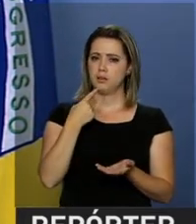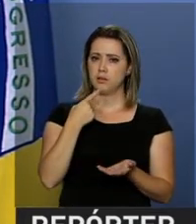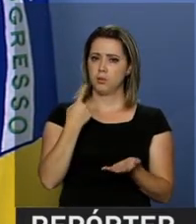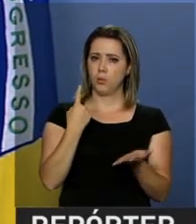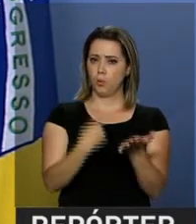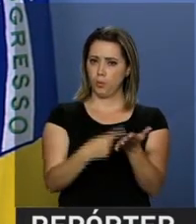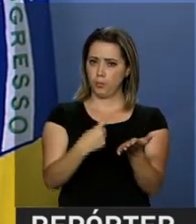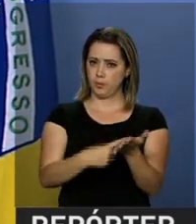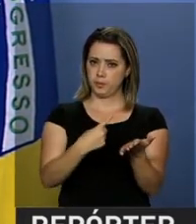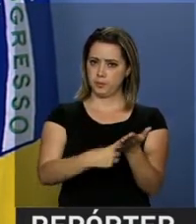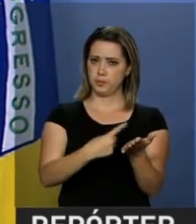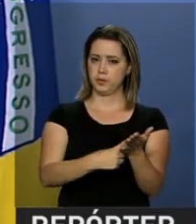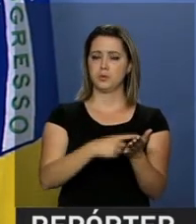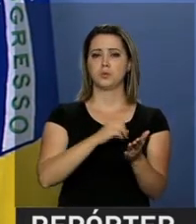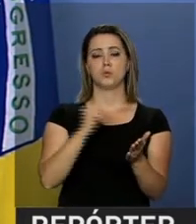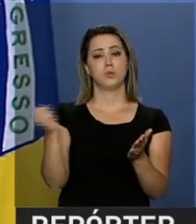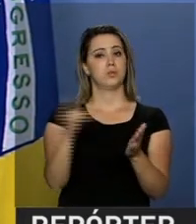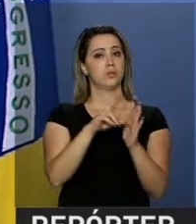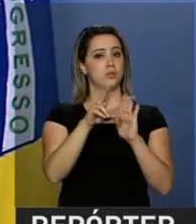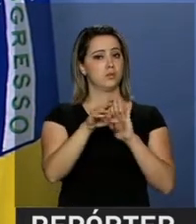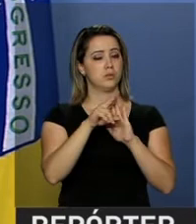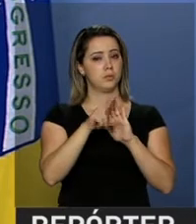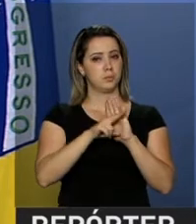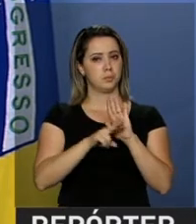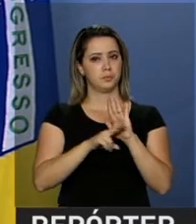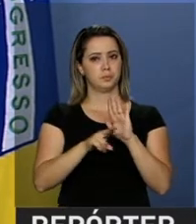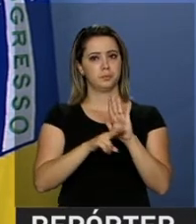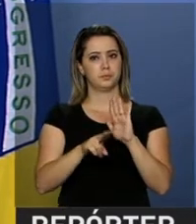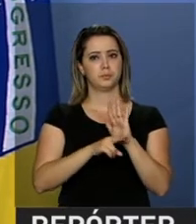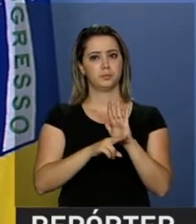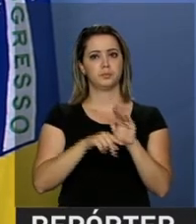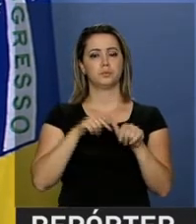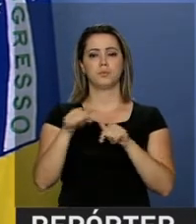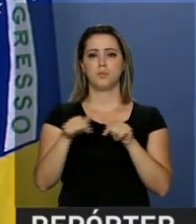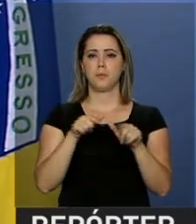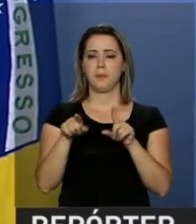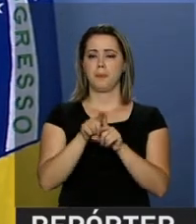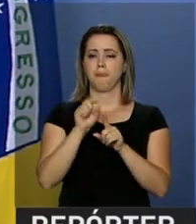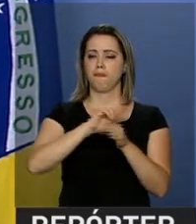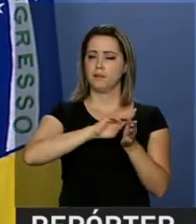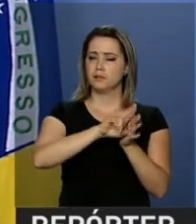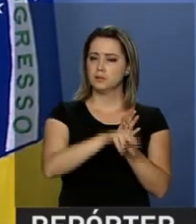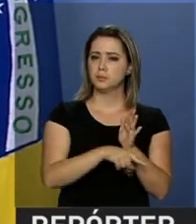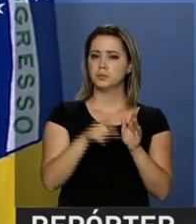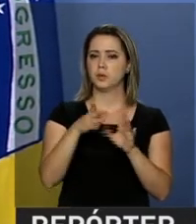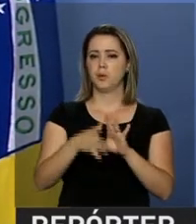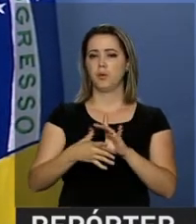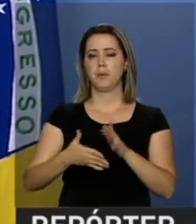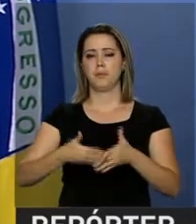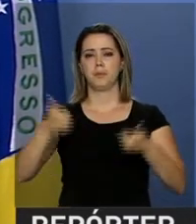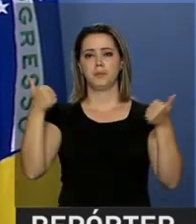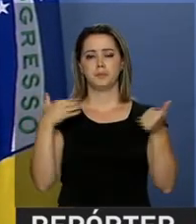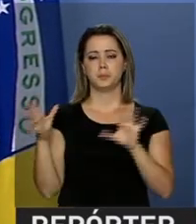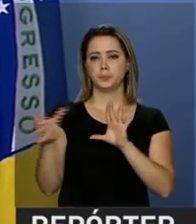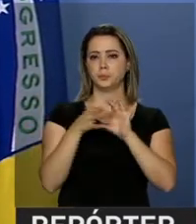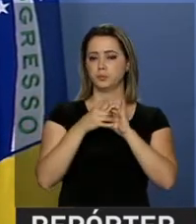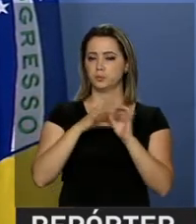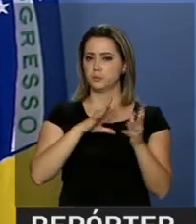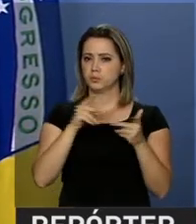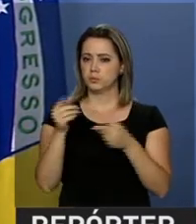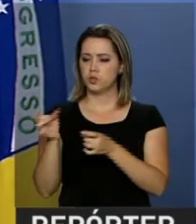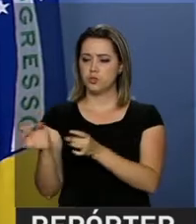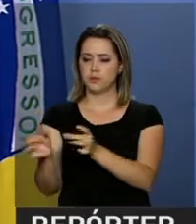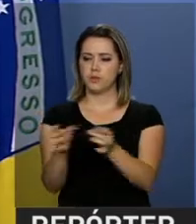com a agenda de reformas e de maior e melhor integração do país com os fluxos globais de comércio